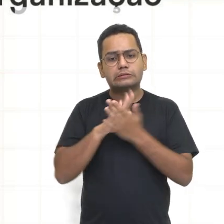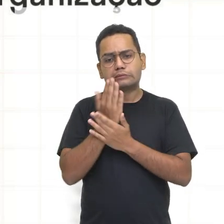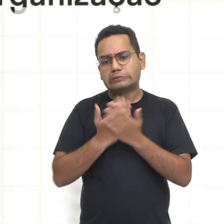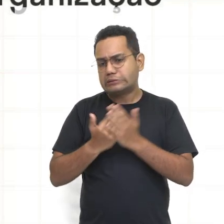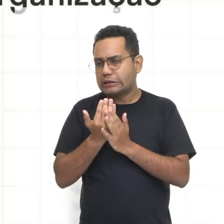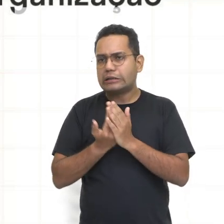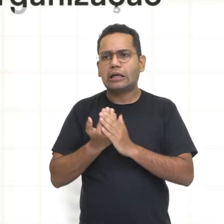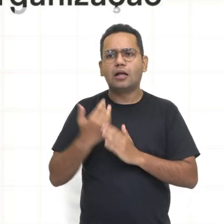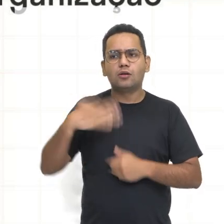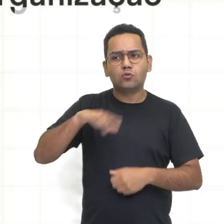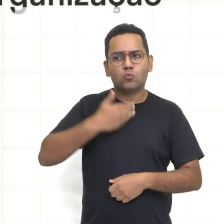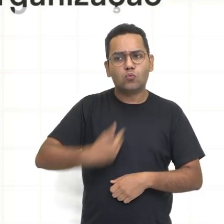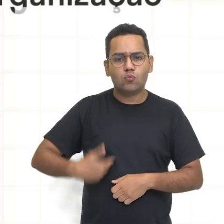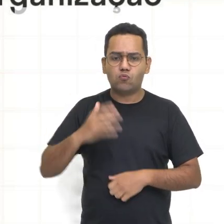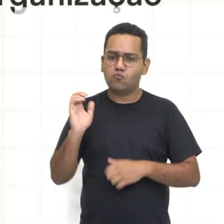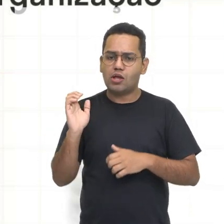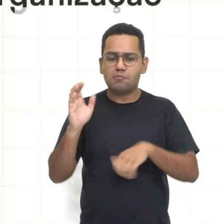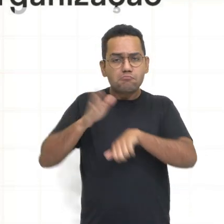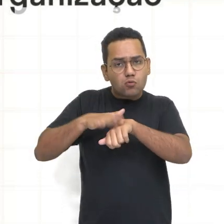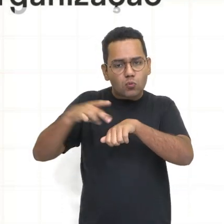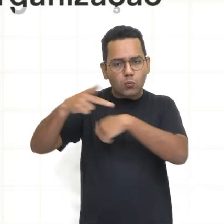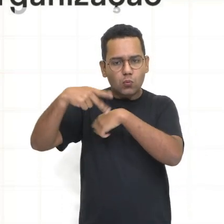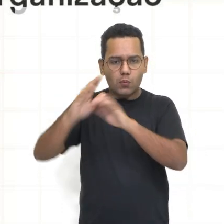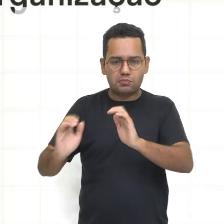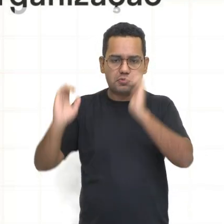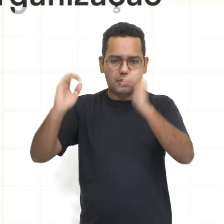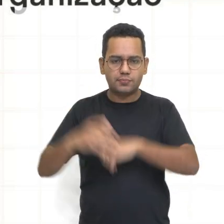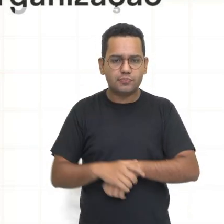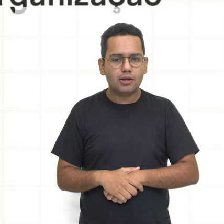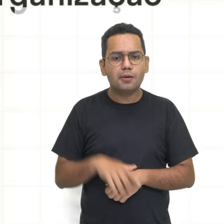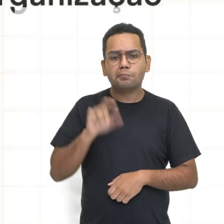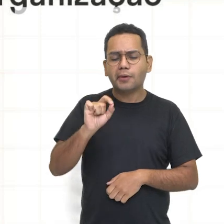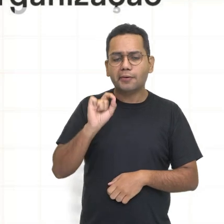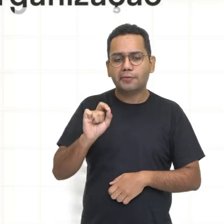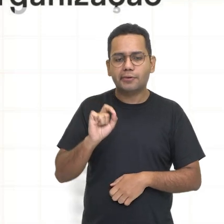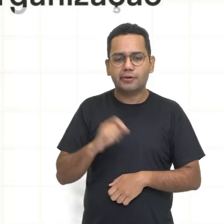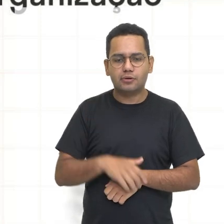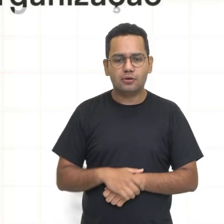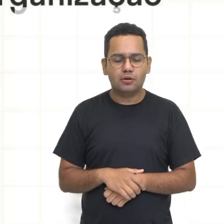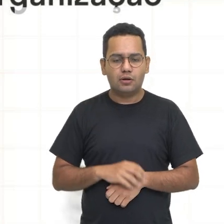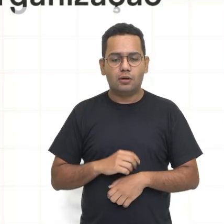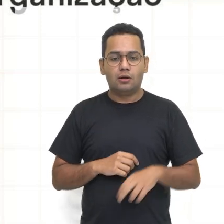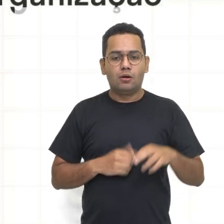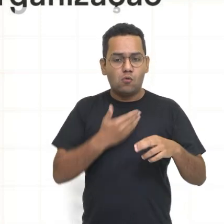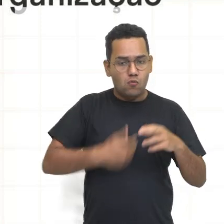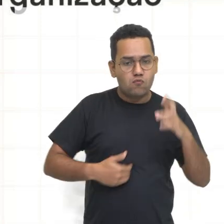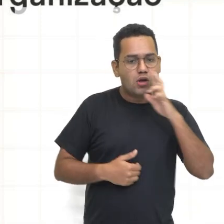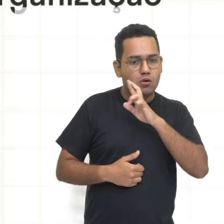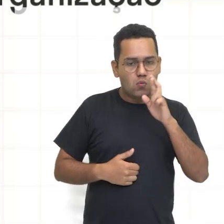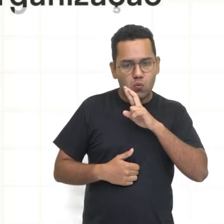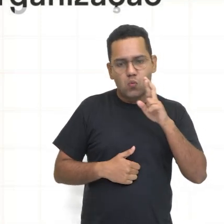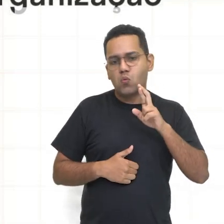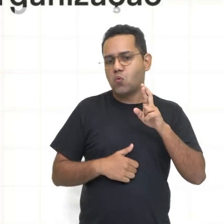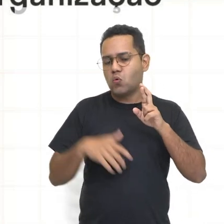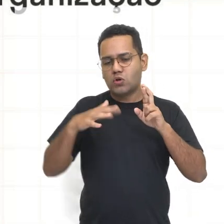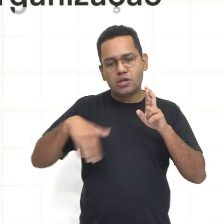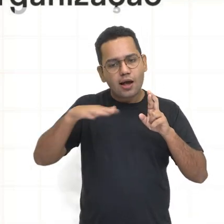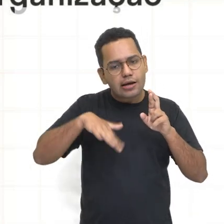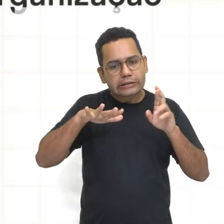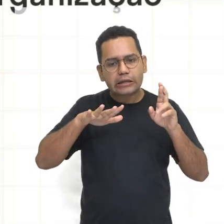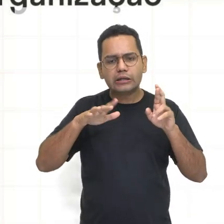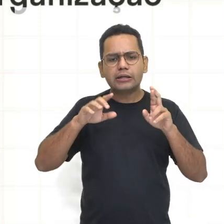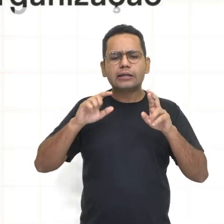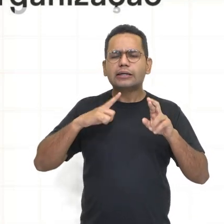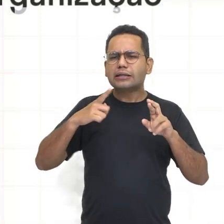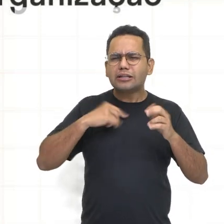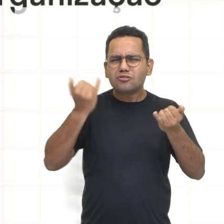contestação da soberania ucraniana, efetivada pelo governo russo em razão dos seus laços históricos com